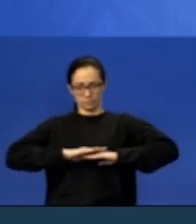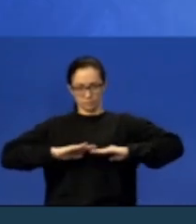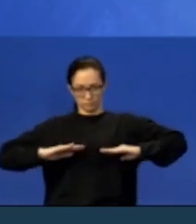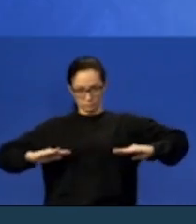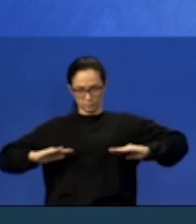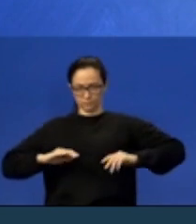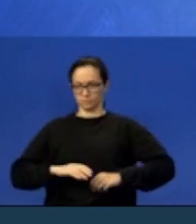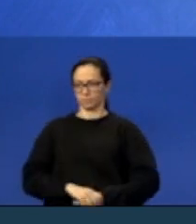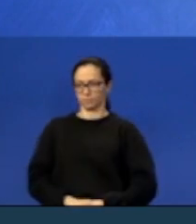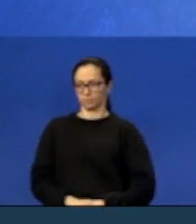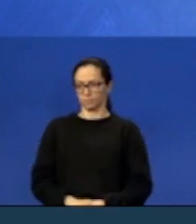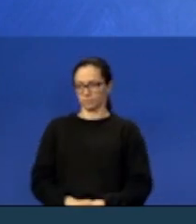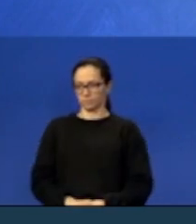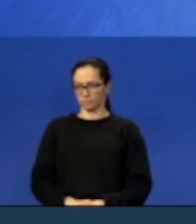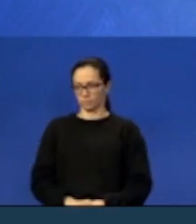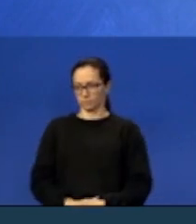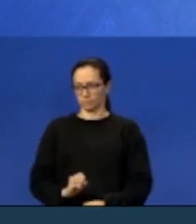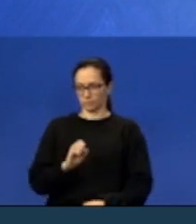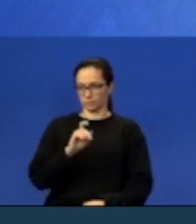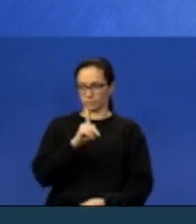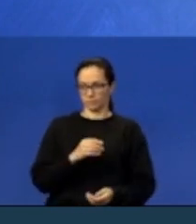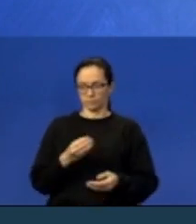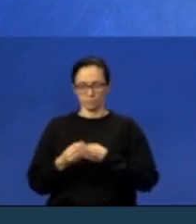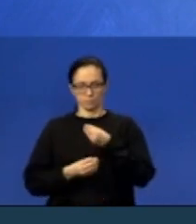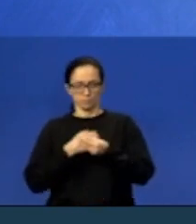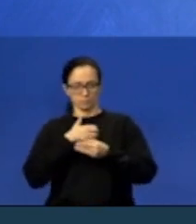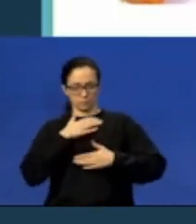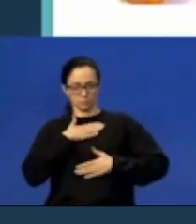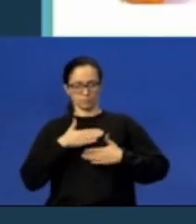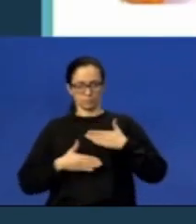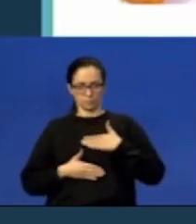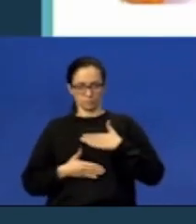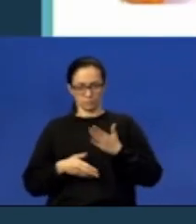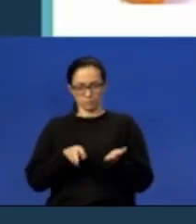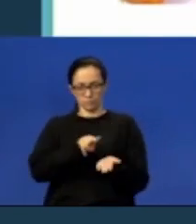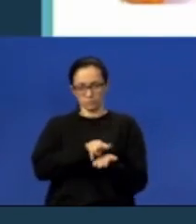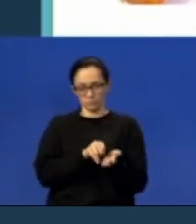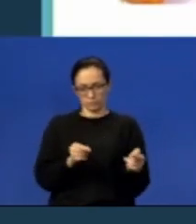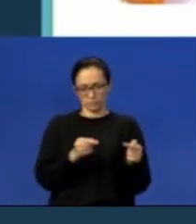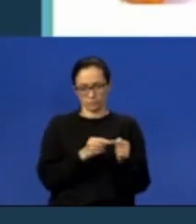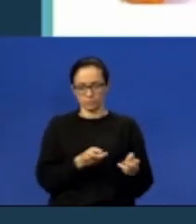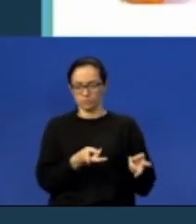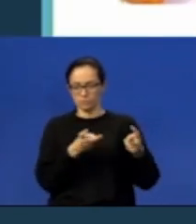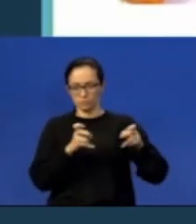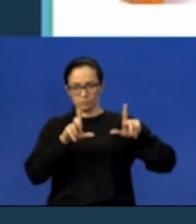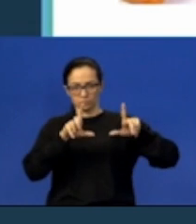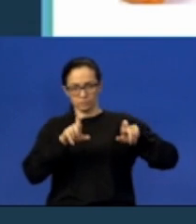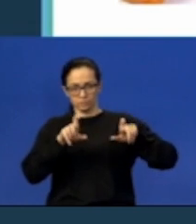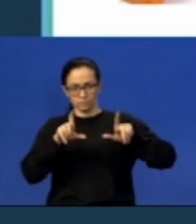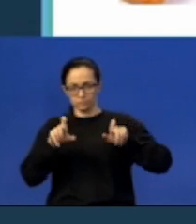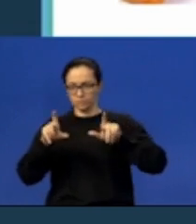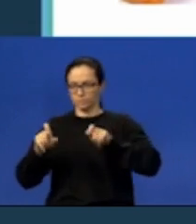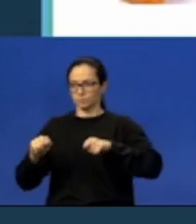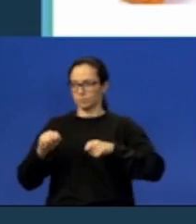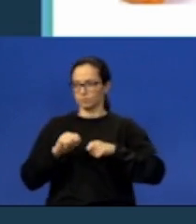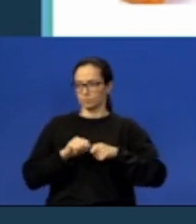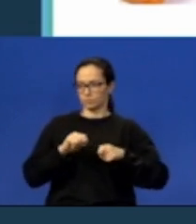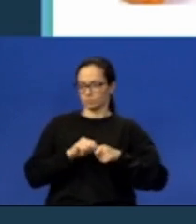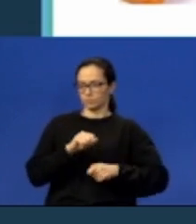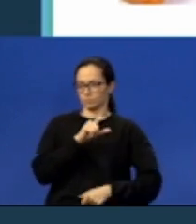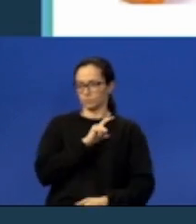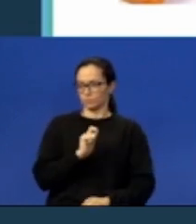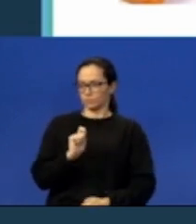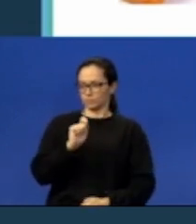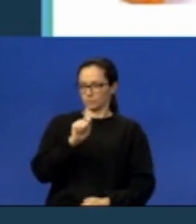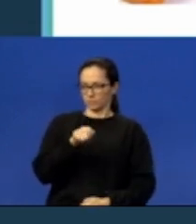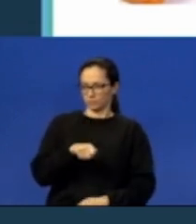No próximo slide, a gente vai ver os principais posicionamentos, que seriam as possíveis posições que o indivíduo ele vai ficar para que